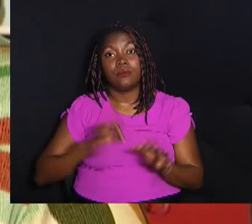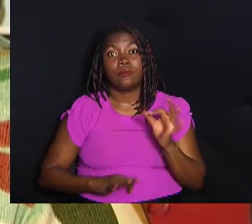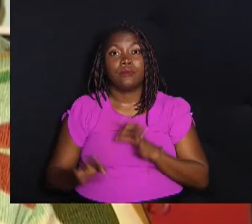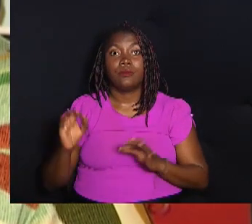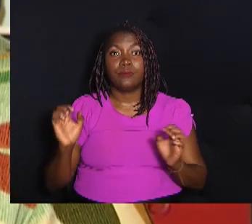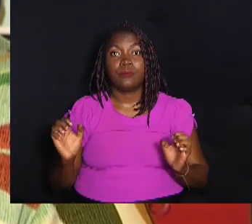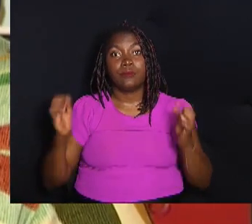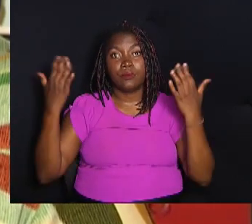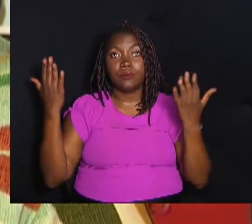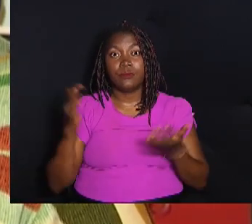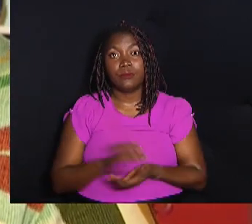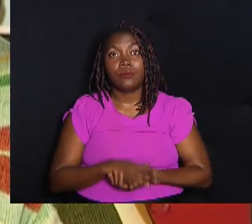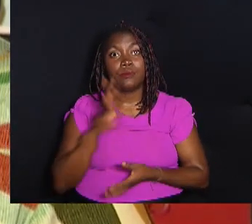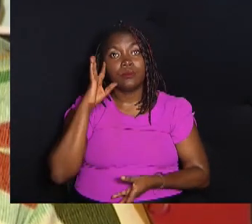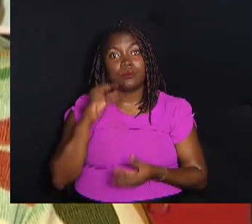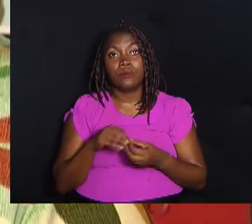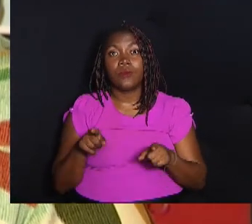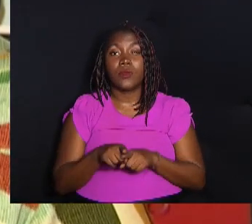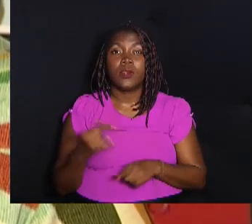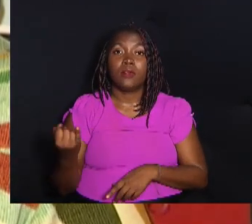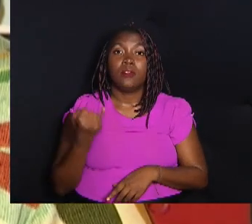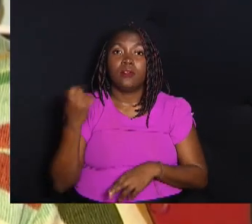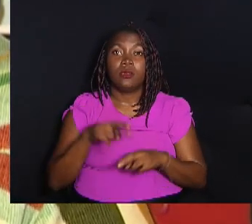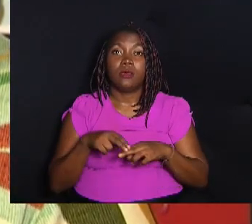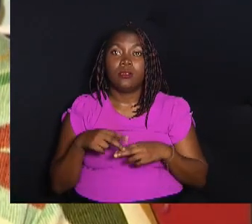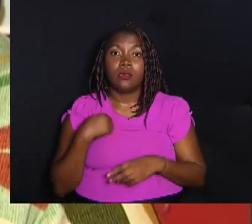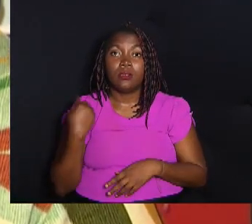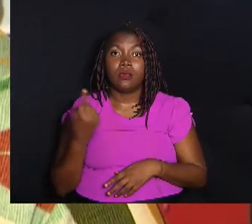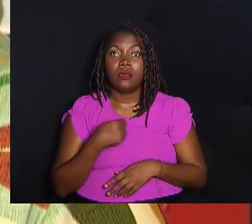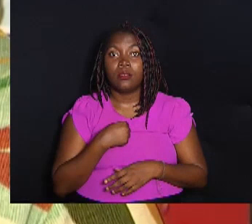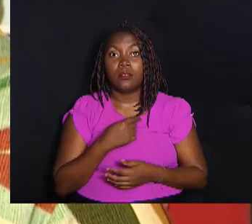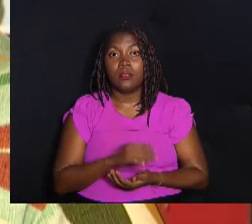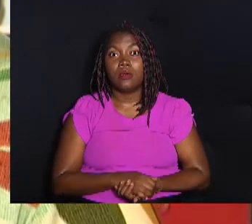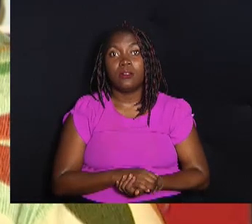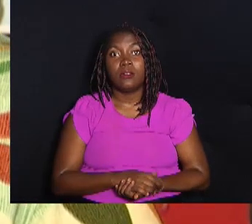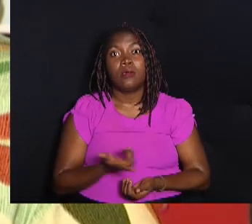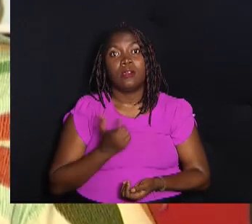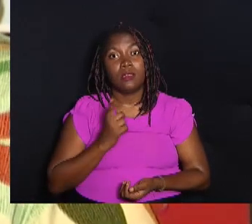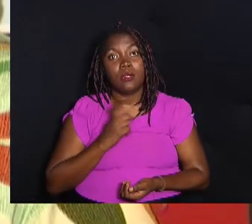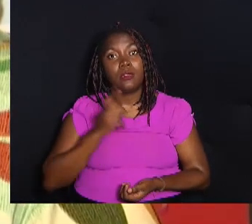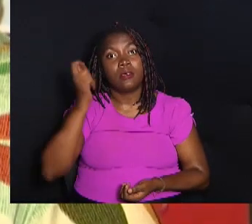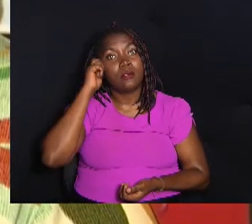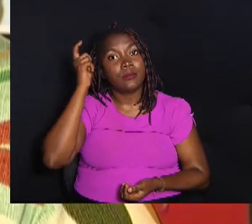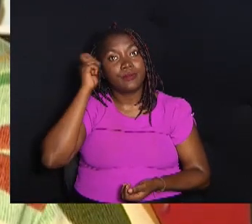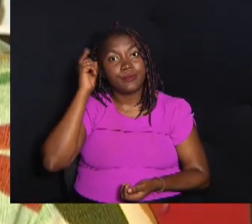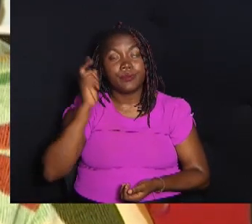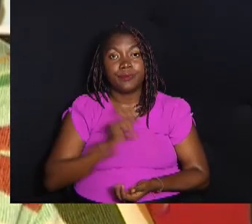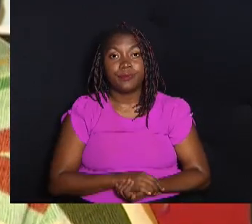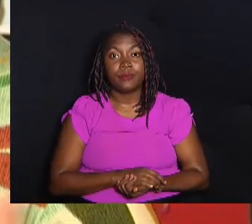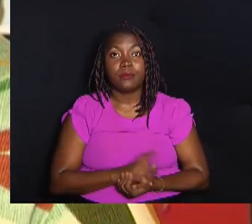eh entendo que também isso é importante porque isso pra gente ter uma a nossa ideia né ao atribuir verba é